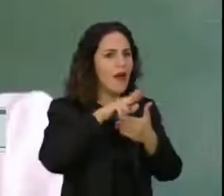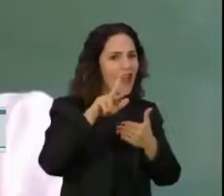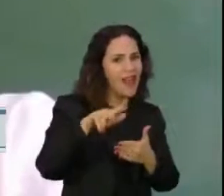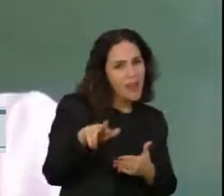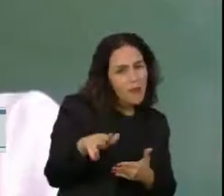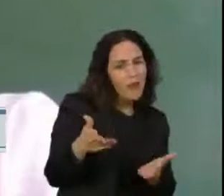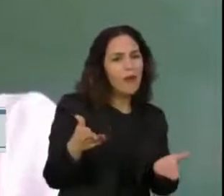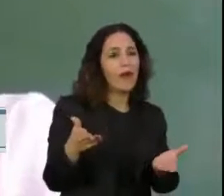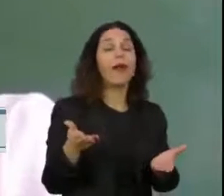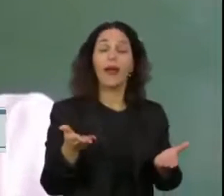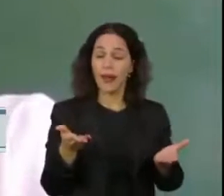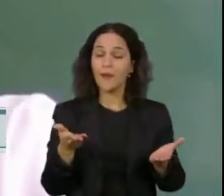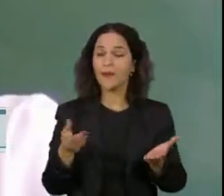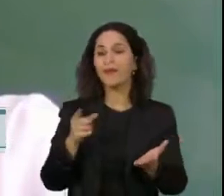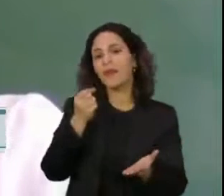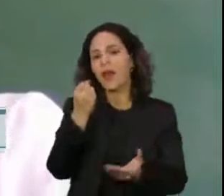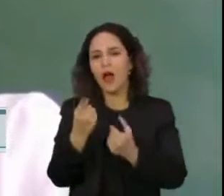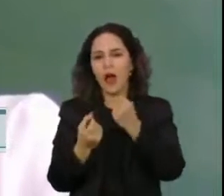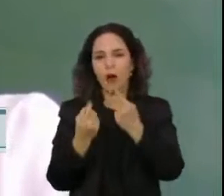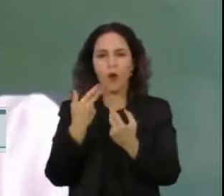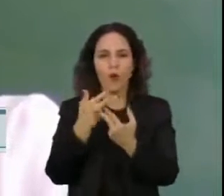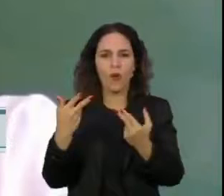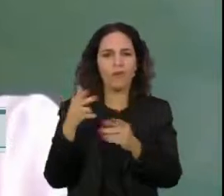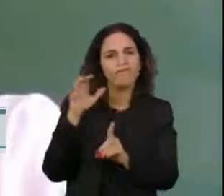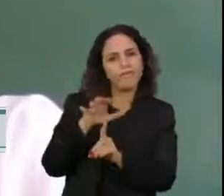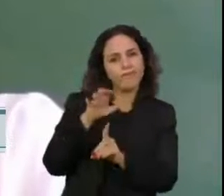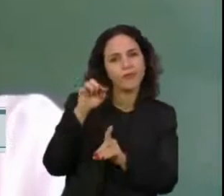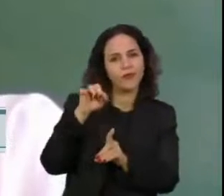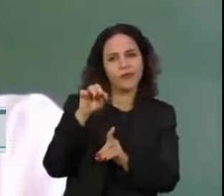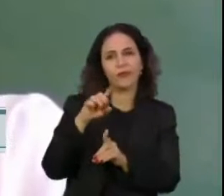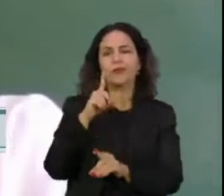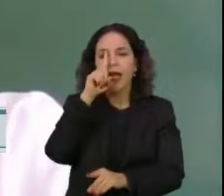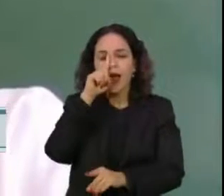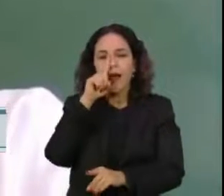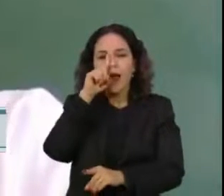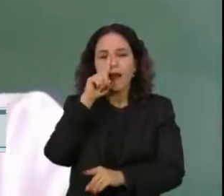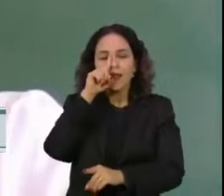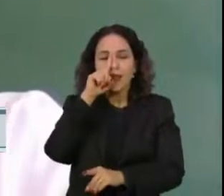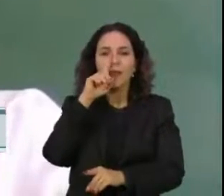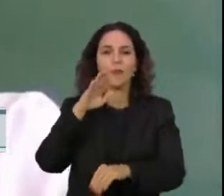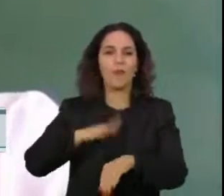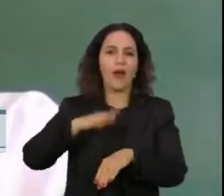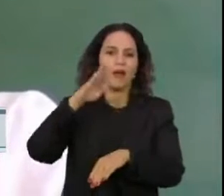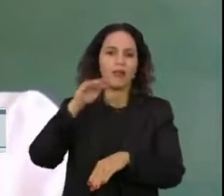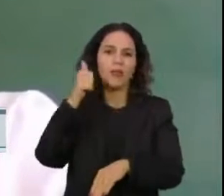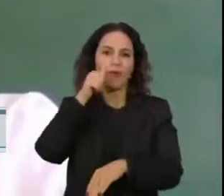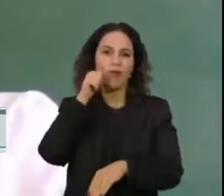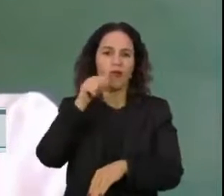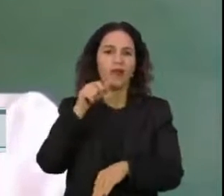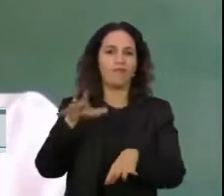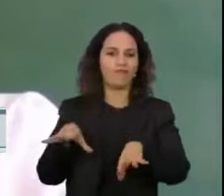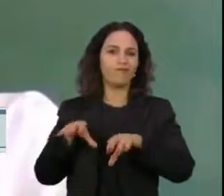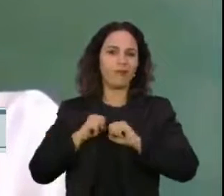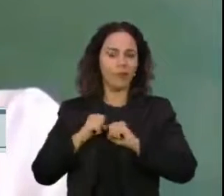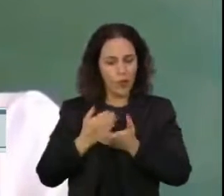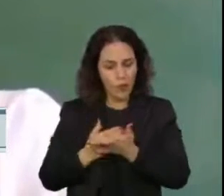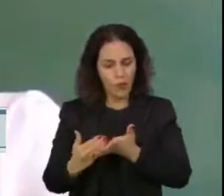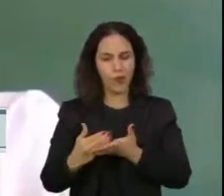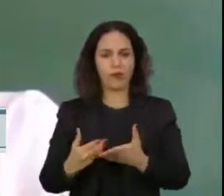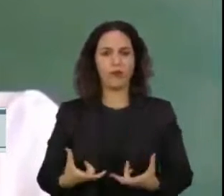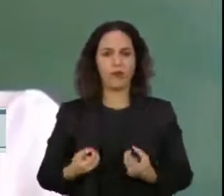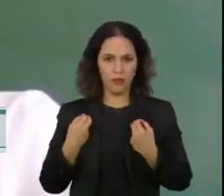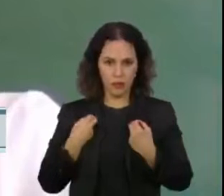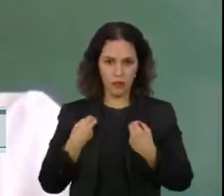irmãs. Tem alguns fatores que a gente entende que aumentam o risco daquela mulher vir a ser acometida pela doença.